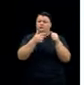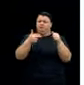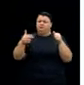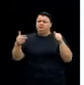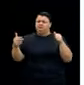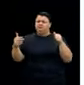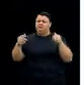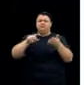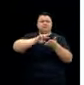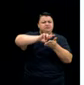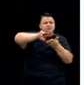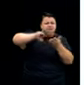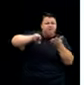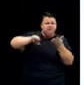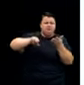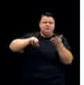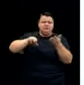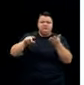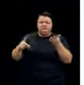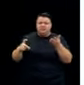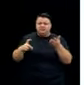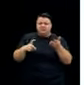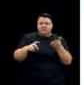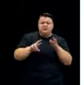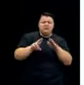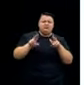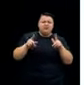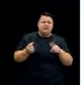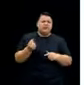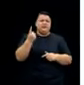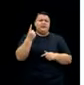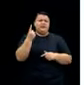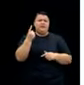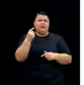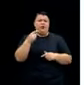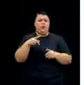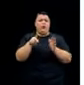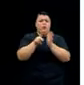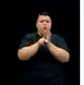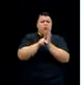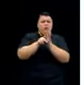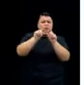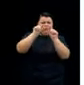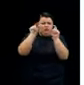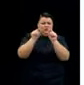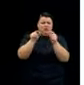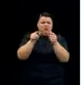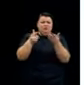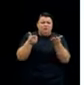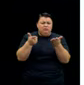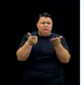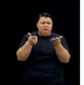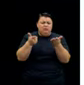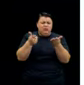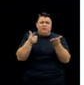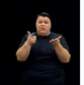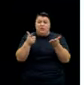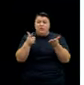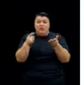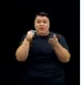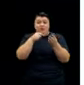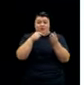com micro-organismos estranhos, diferentes. Então o organismo ele não vai ter aquele